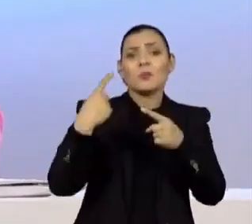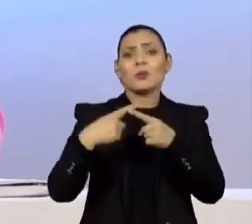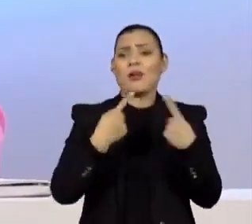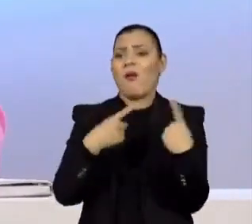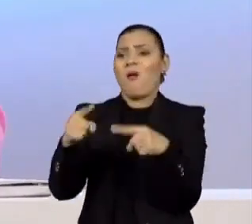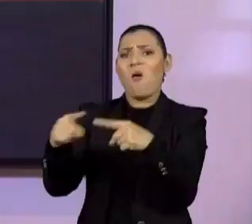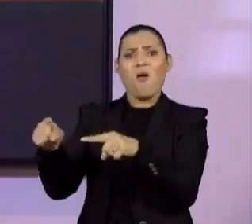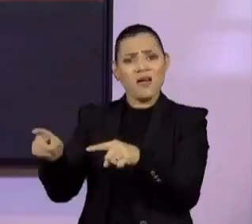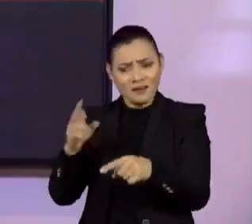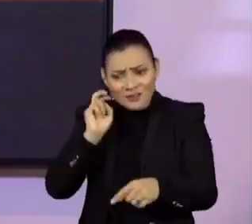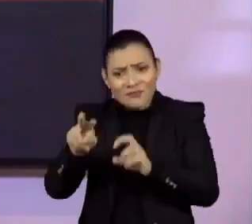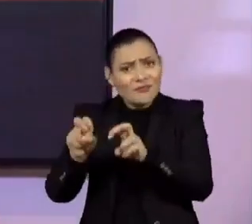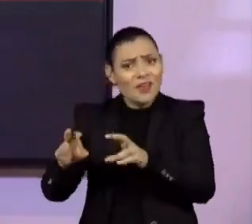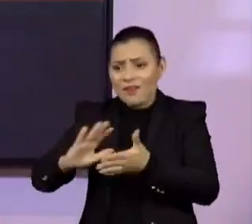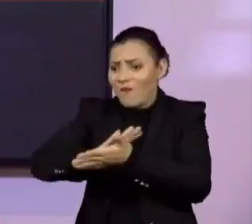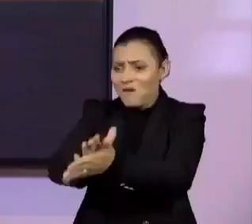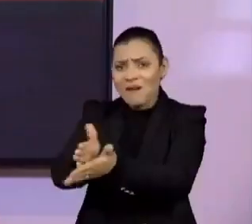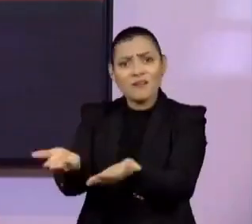tão atacados?